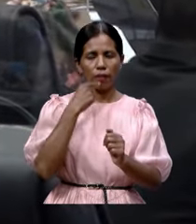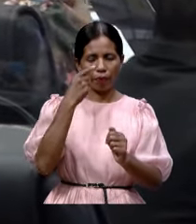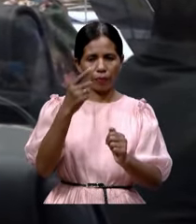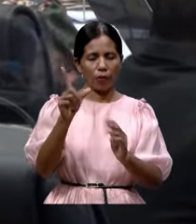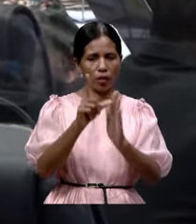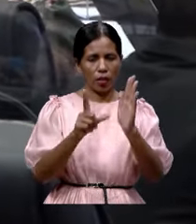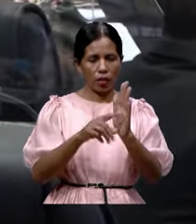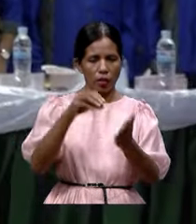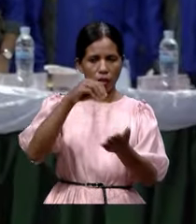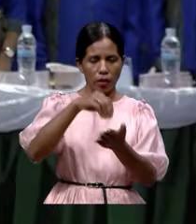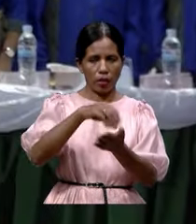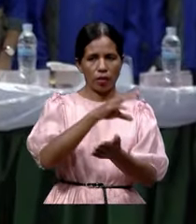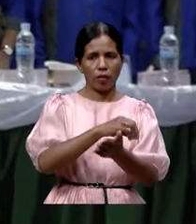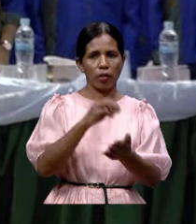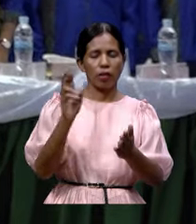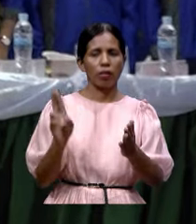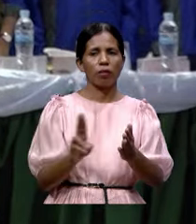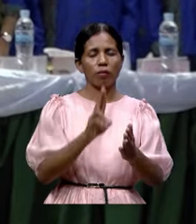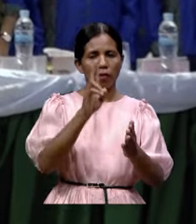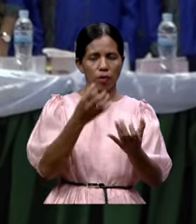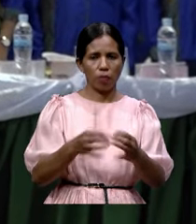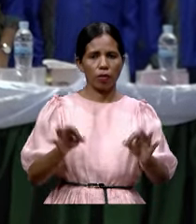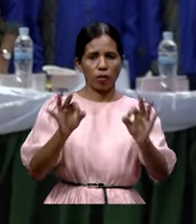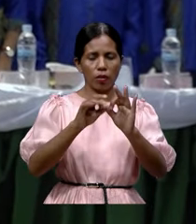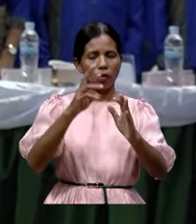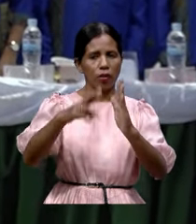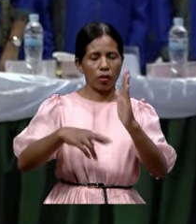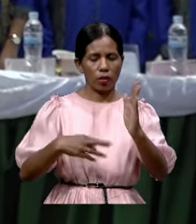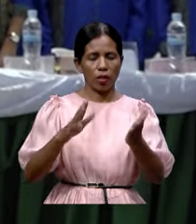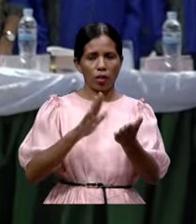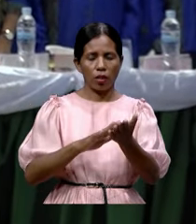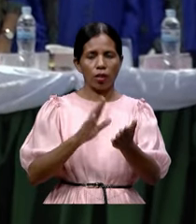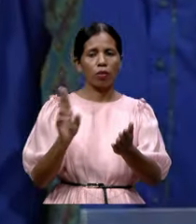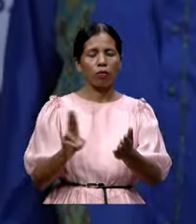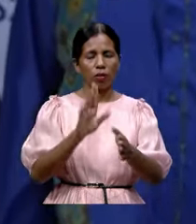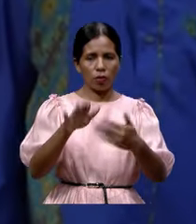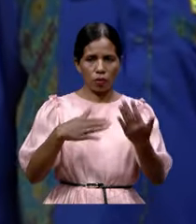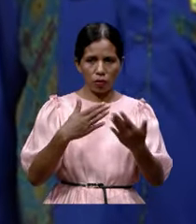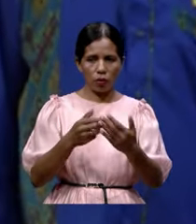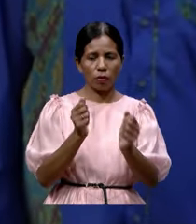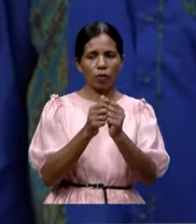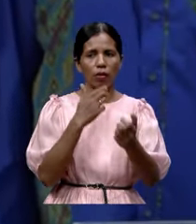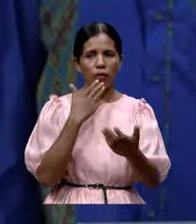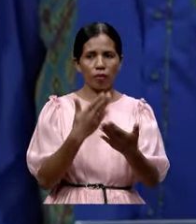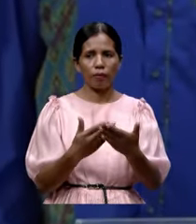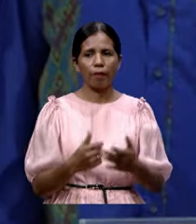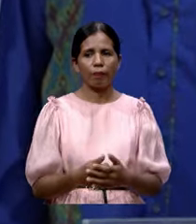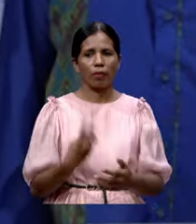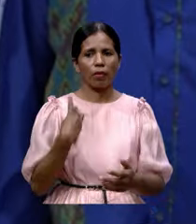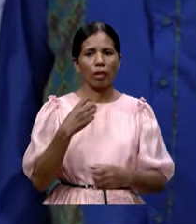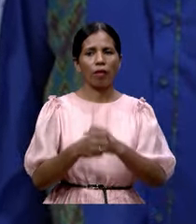lei criação base de ensino superior né, importante a tu regulariza ensino superior, Sira Rodiak. Há 20